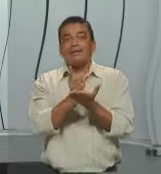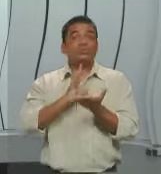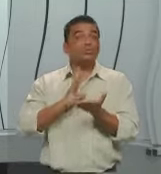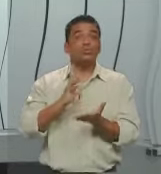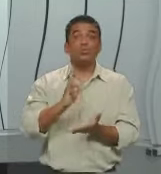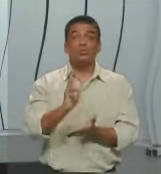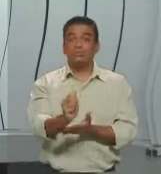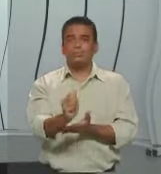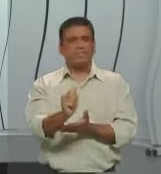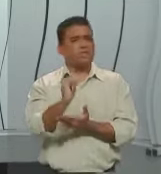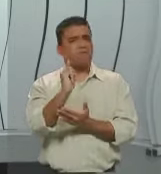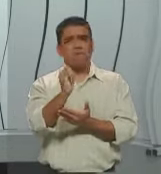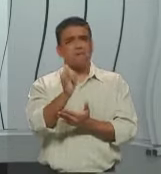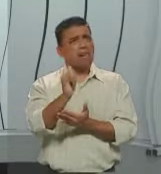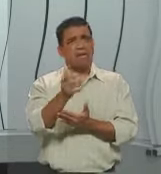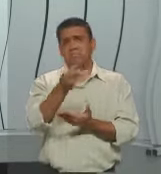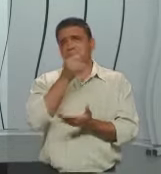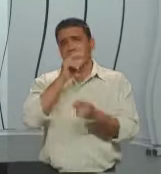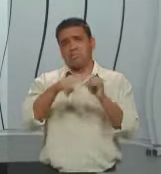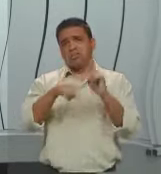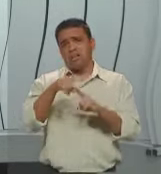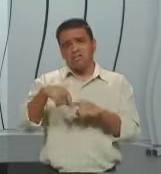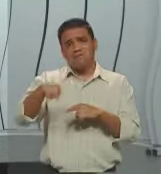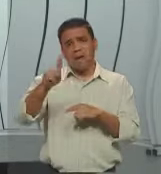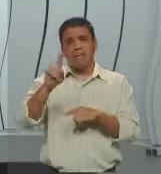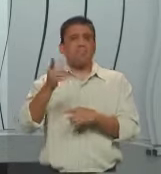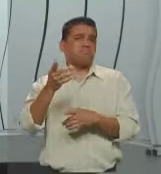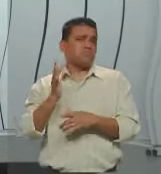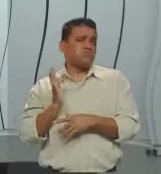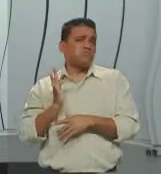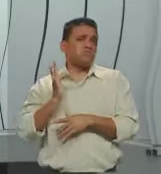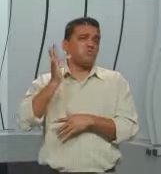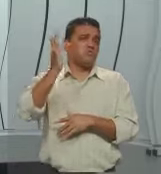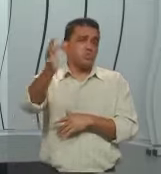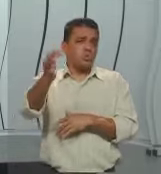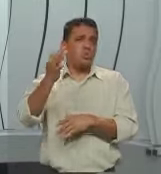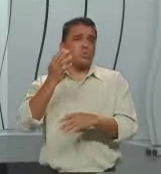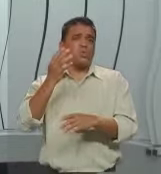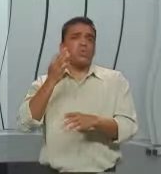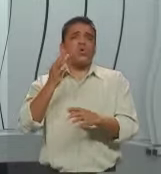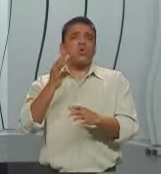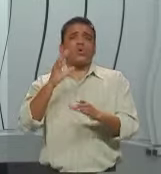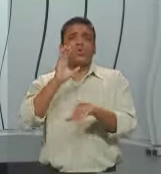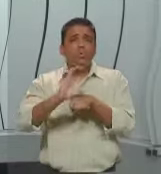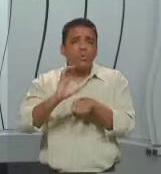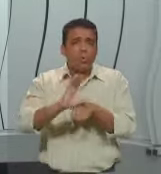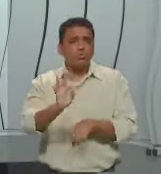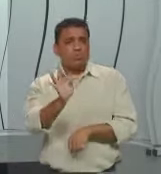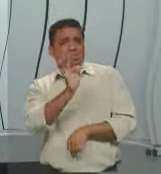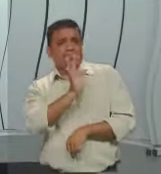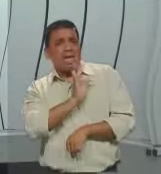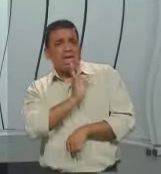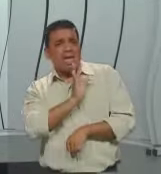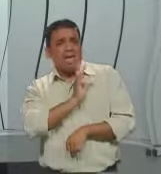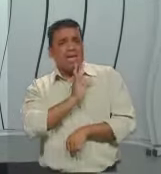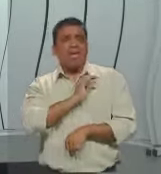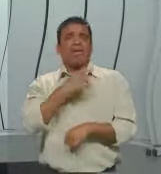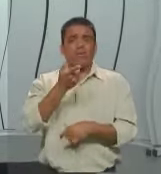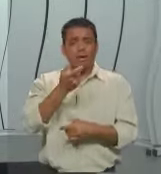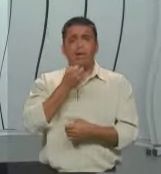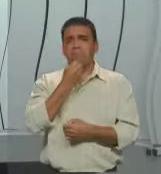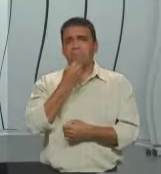isso seria objeto de estudo para quem vai estudar eletricidade mais a fundo, para quem vai fazer um curso técnico nessa área. Aí sim seria